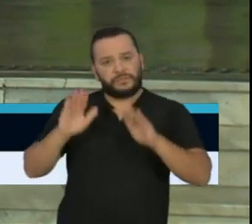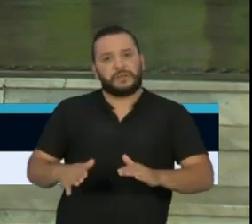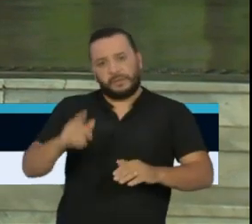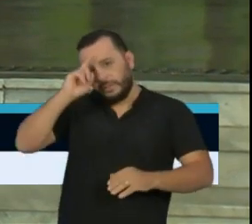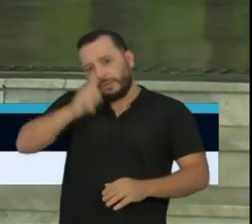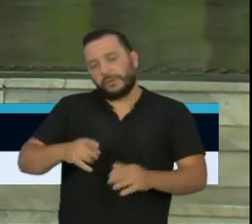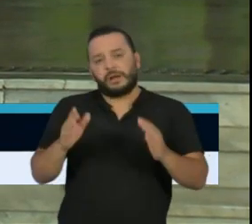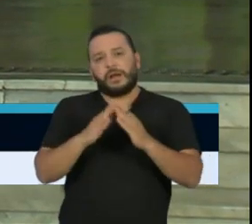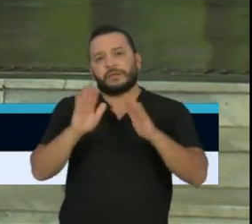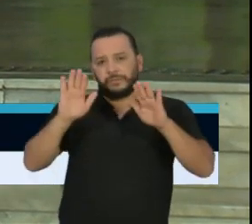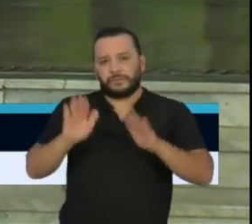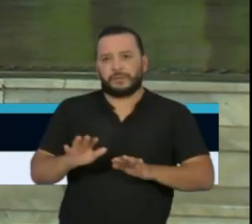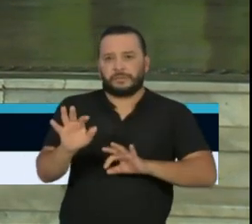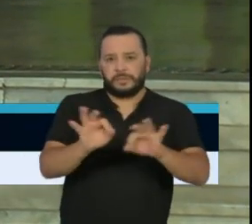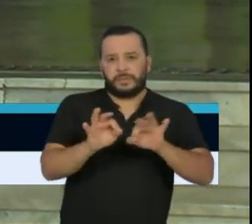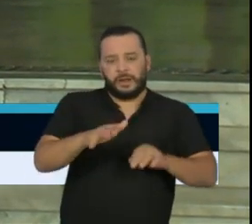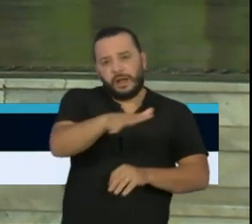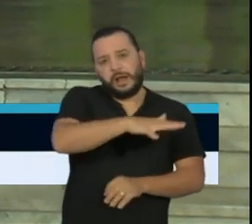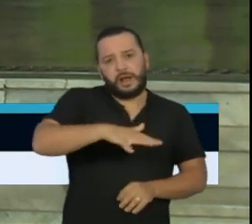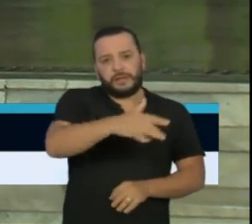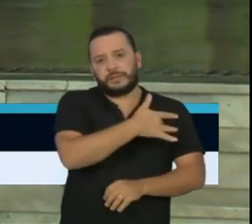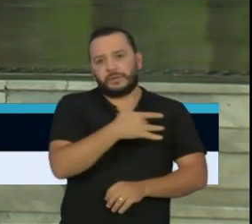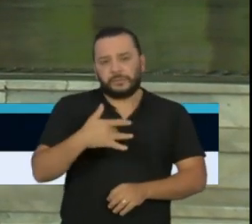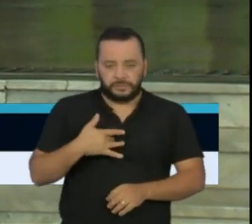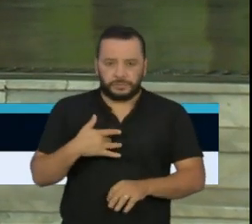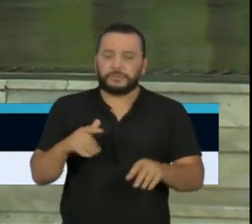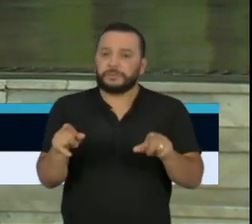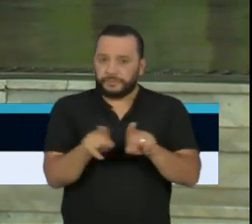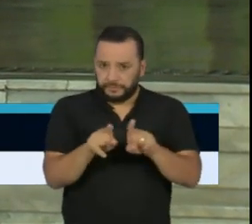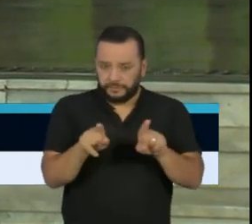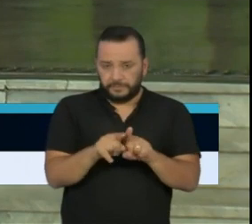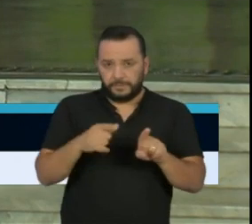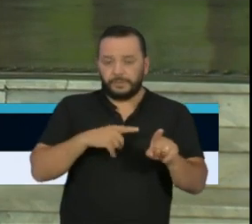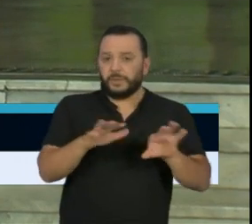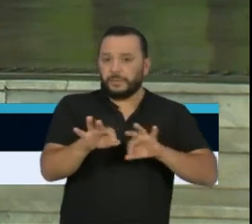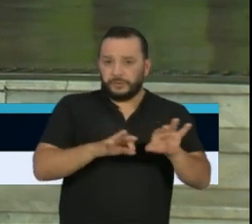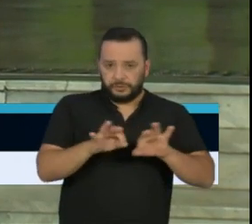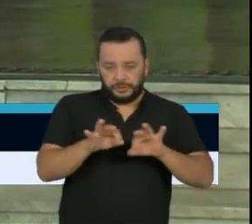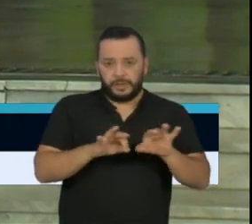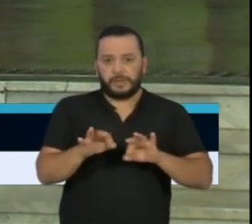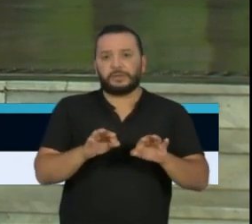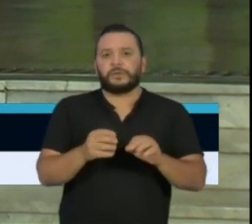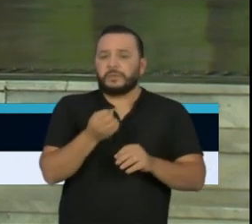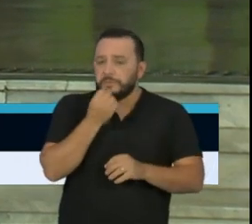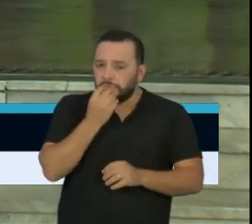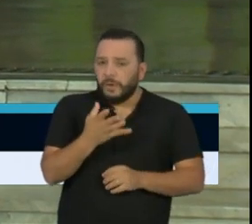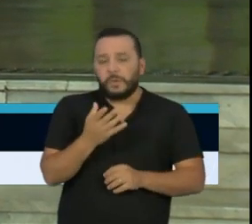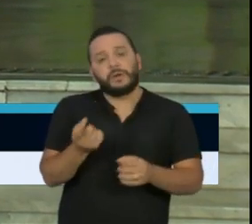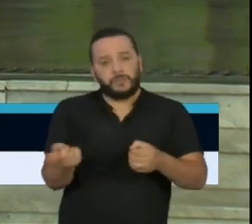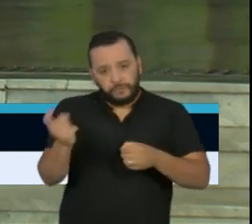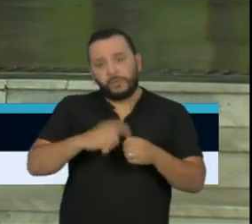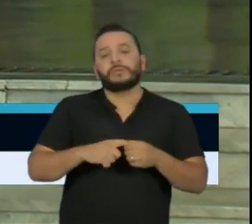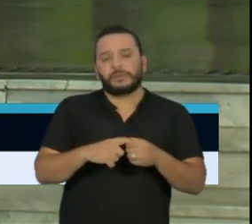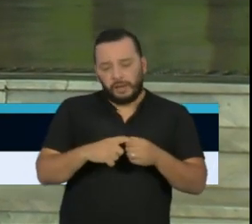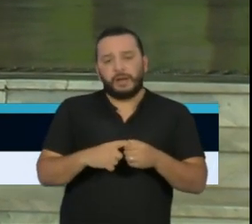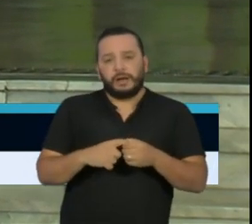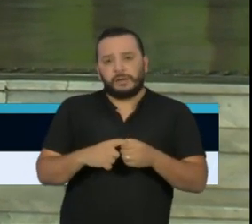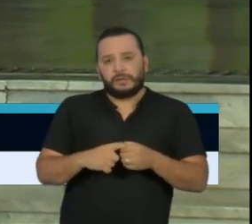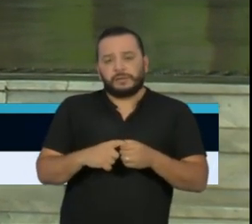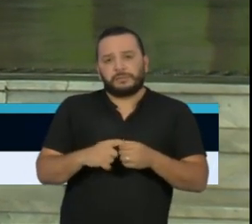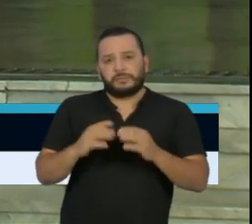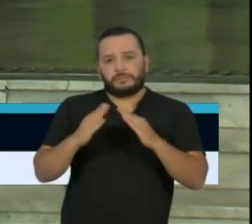preparar a sua rede de saúde e ao longo desse tempo também preparar um plano muito bem estruturado de retomada. Ficou evidente